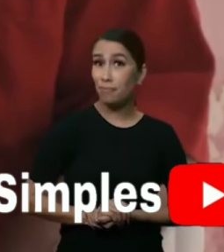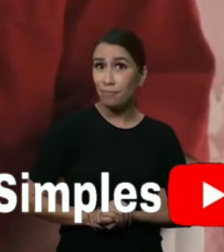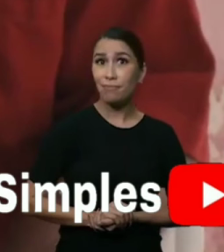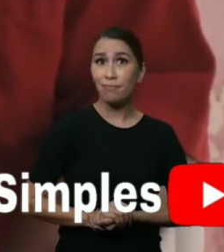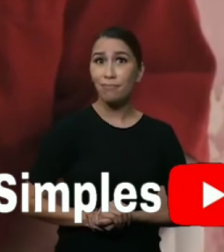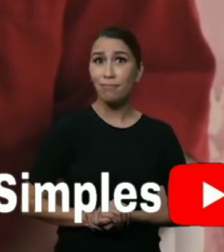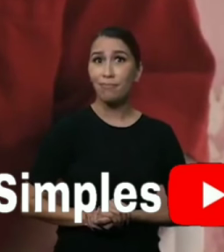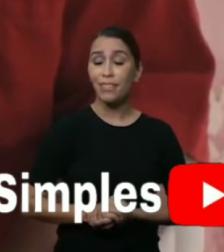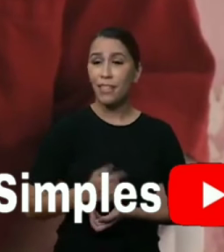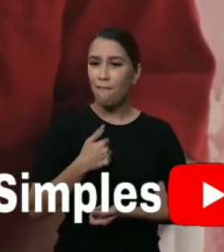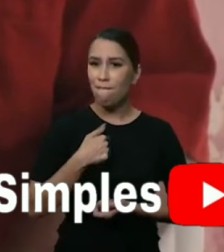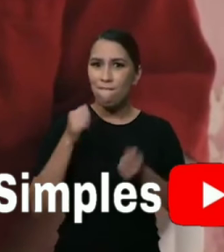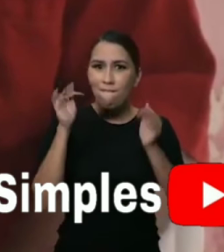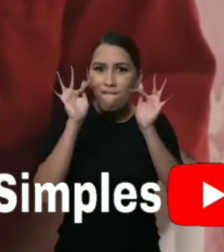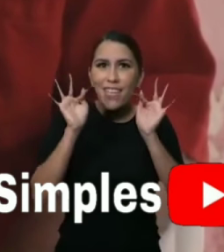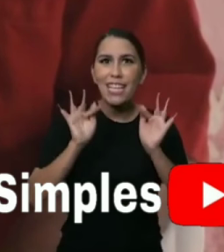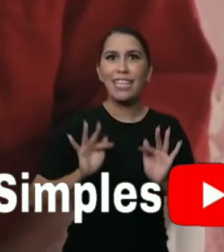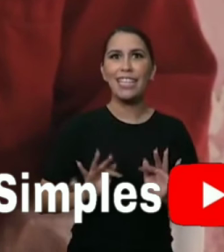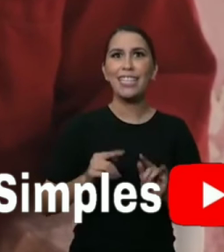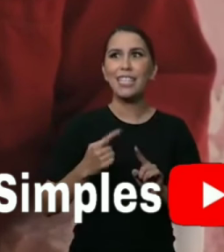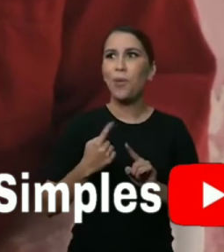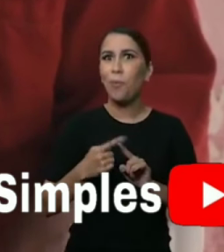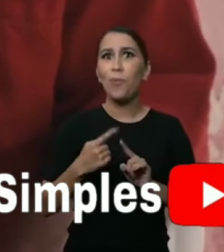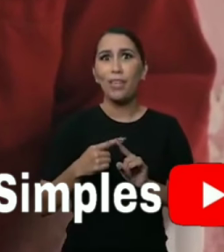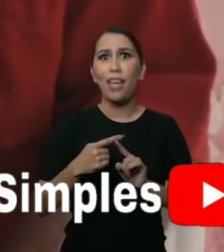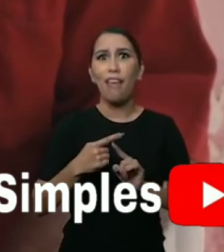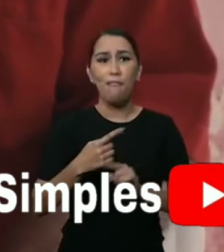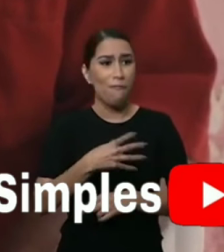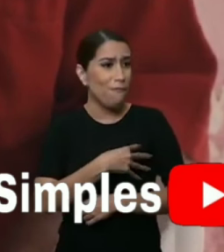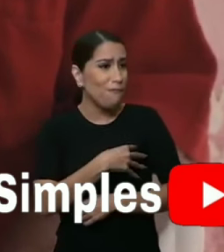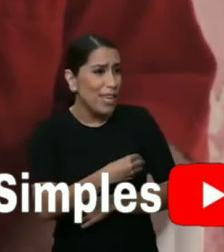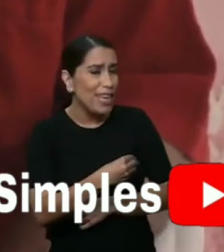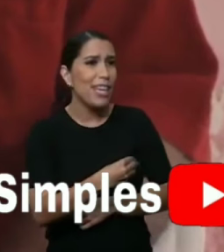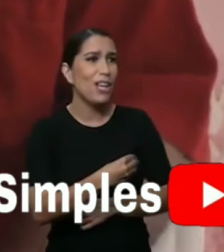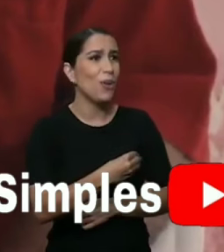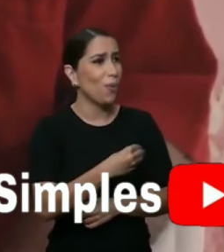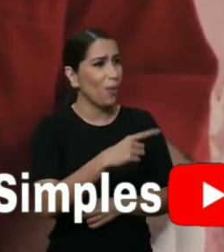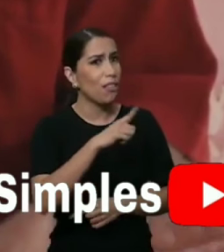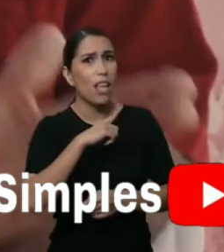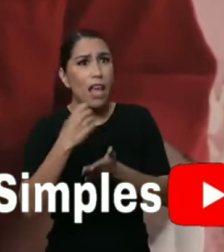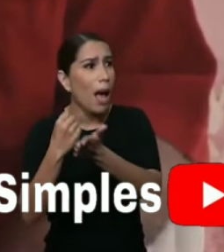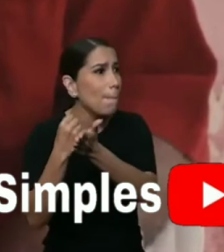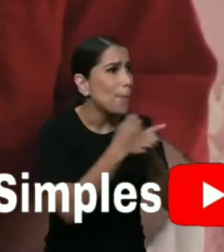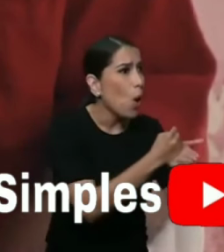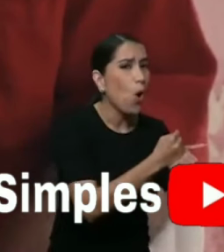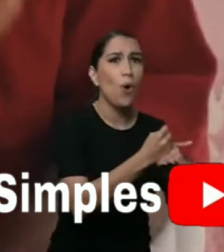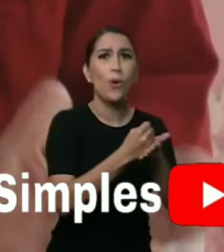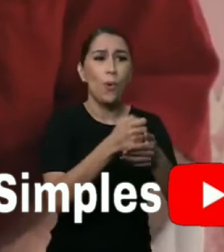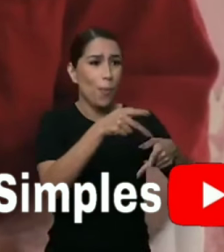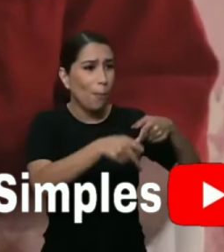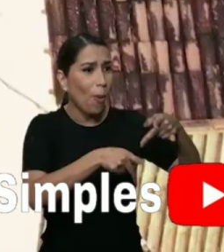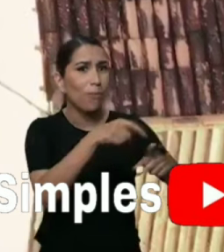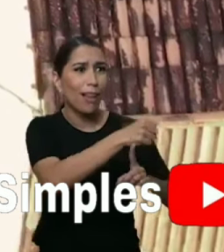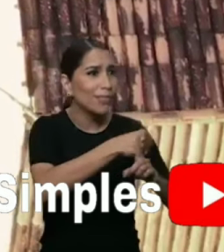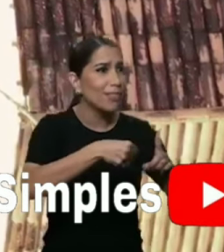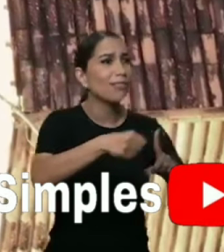E saber que está ajudando um filho já é uma coisa demais, né? E saber que está ajudando o